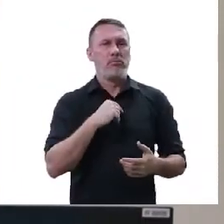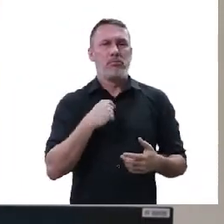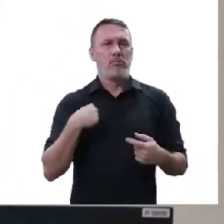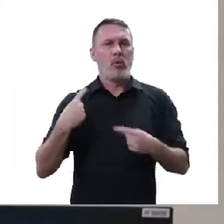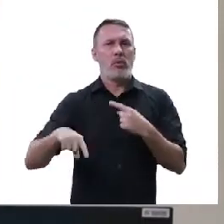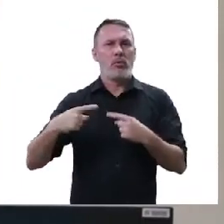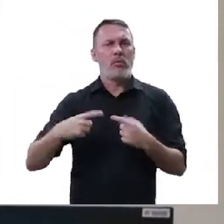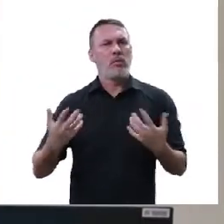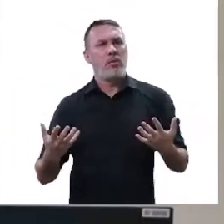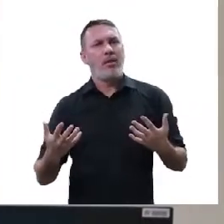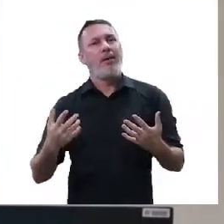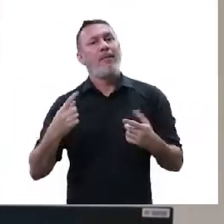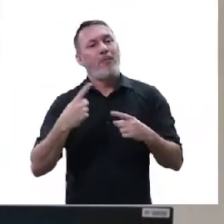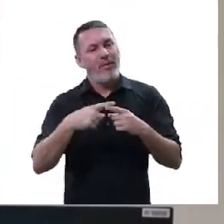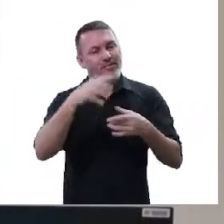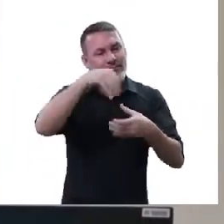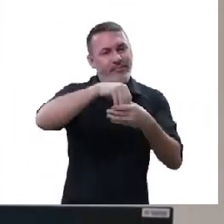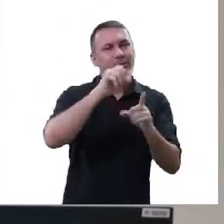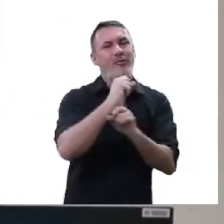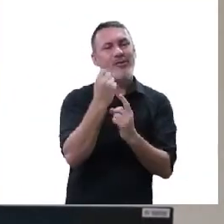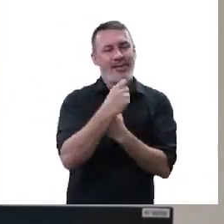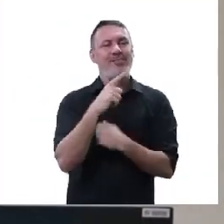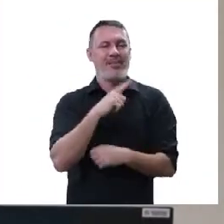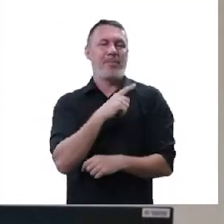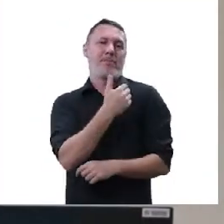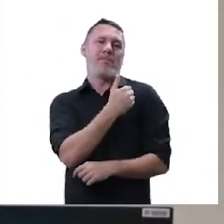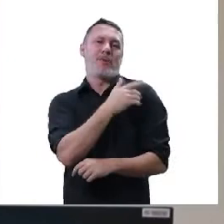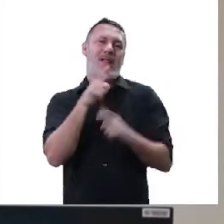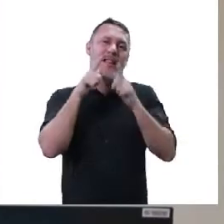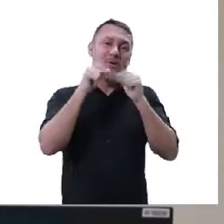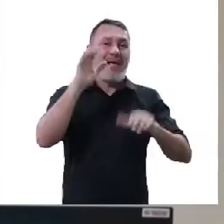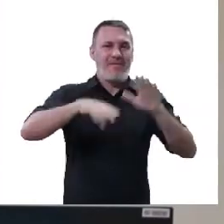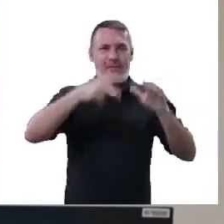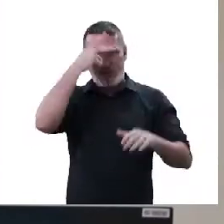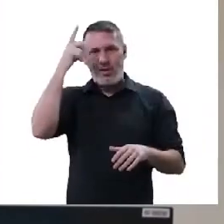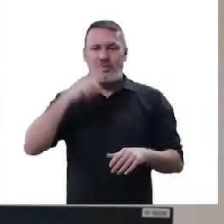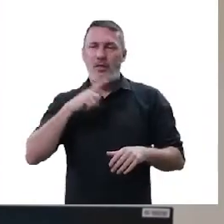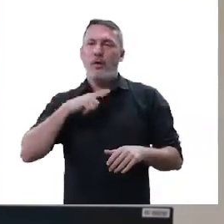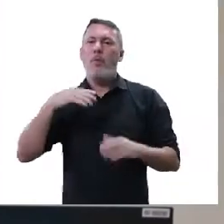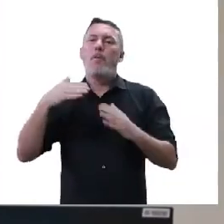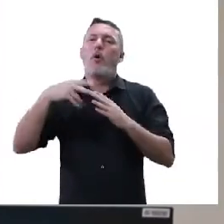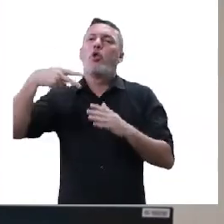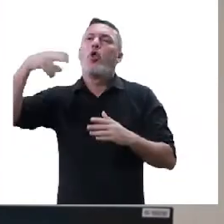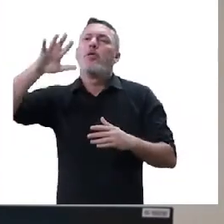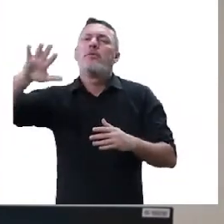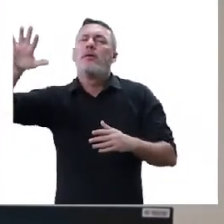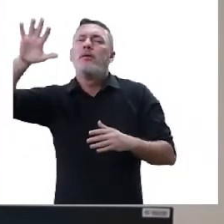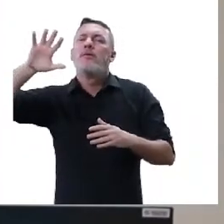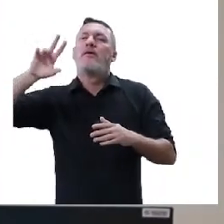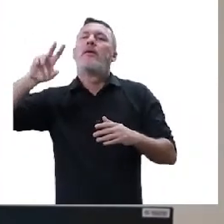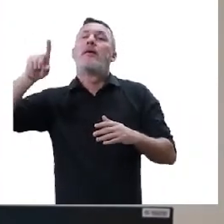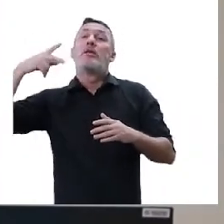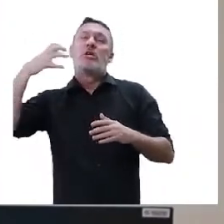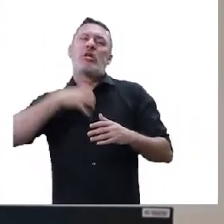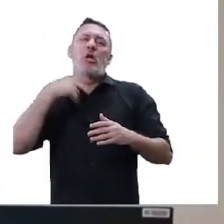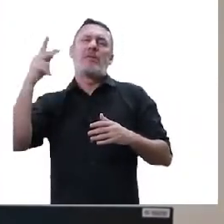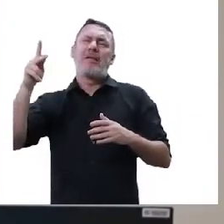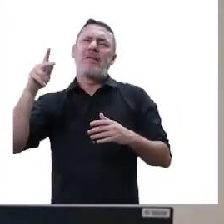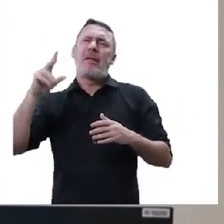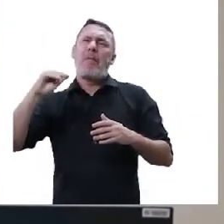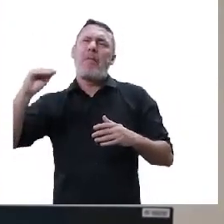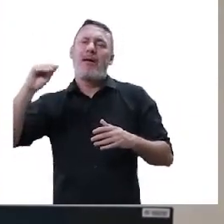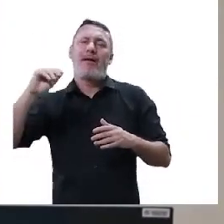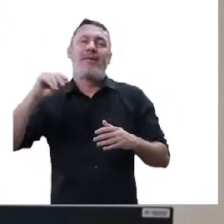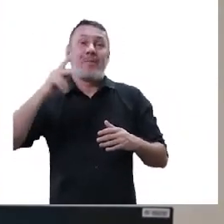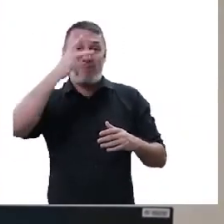linguístico, é porque isso ocorre na nossa sociedade. Às vezes, o cara tem uma linguagem oral da região nordestina, ele vai conversar com um cidadão e